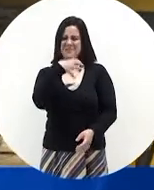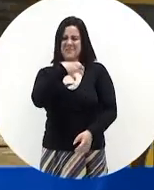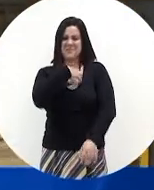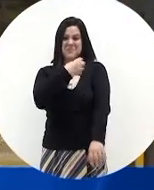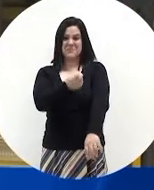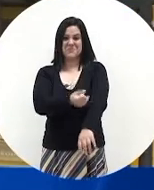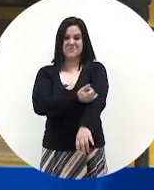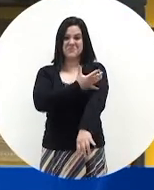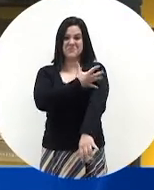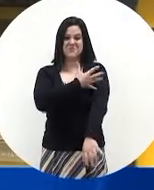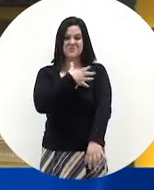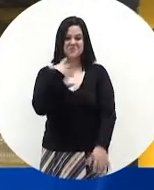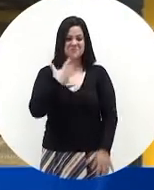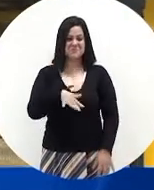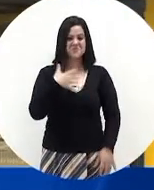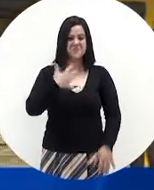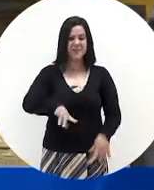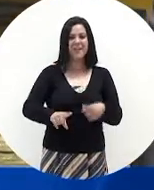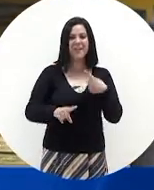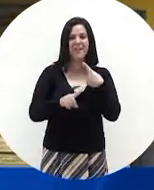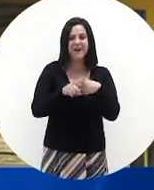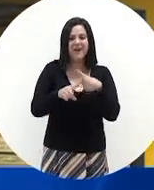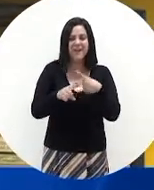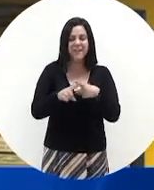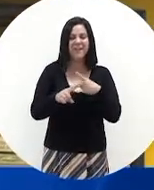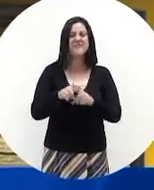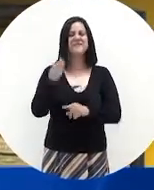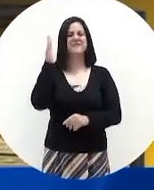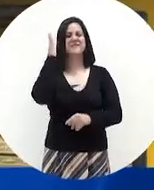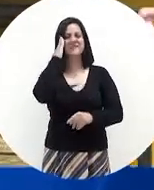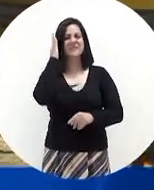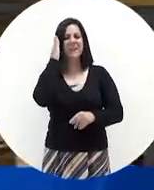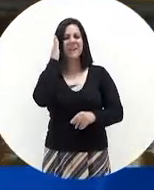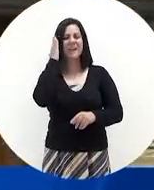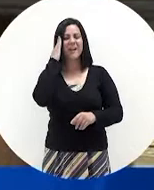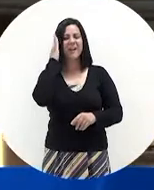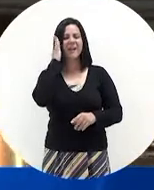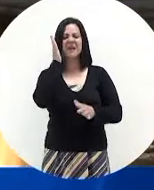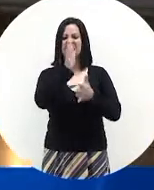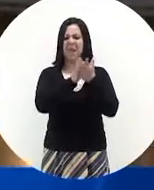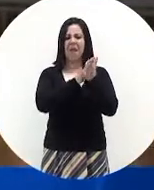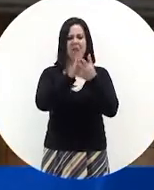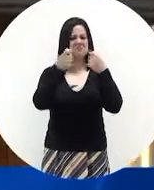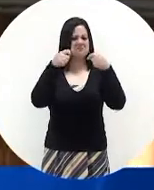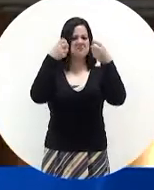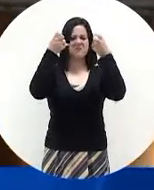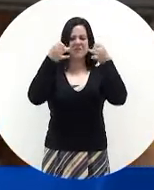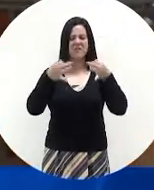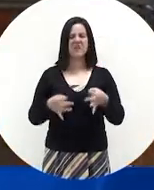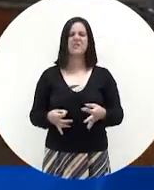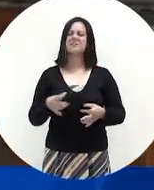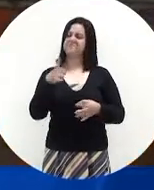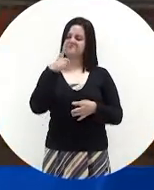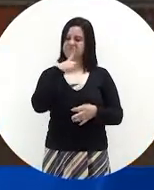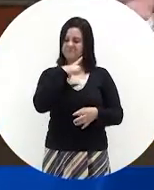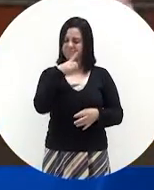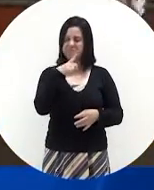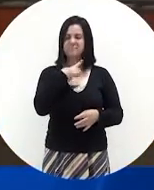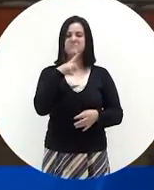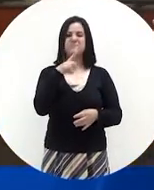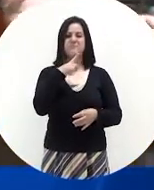na espinhela, não é? Por quê? Porque a gente sabe, sem que ninguém nos explique,